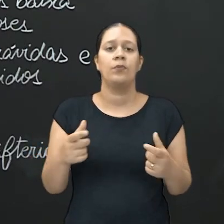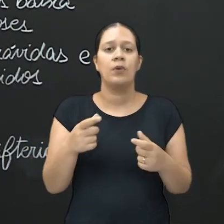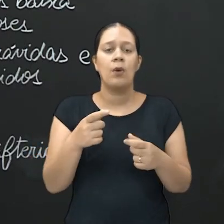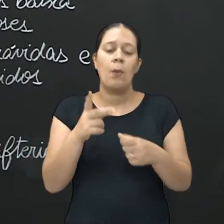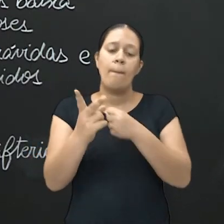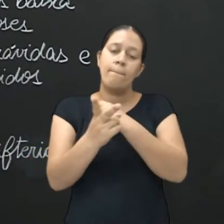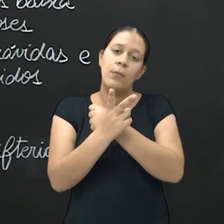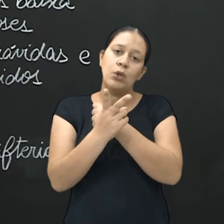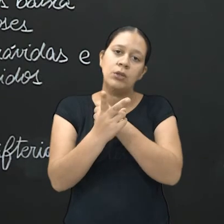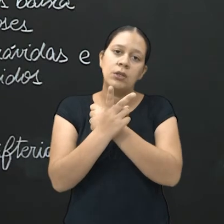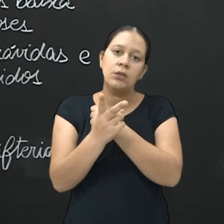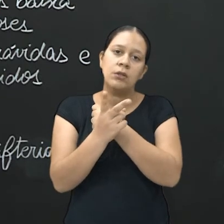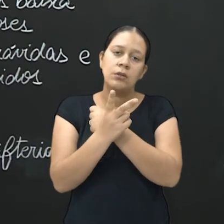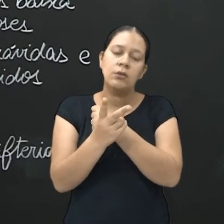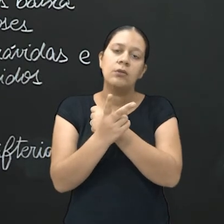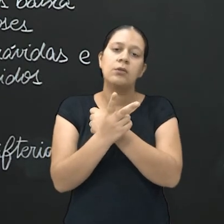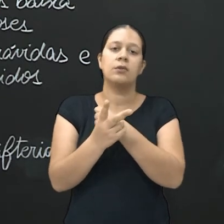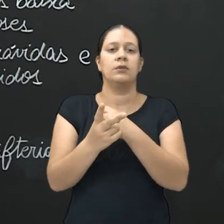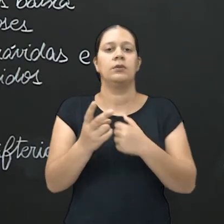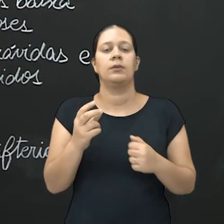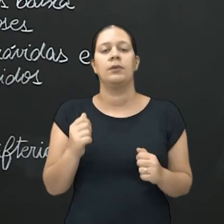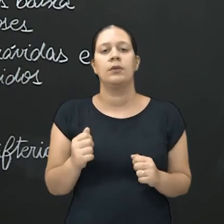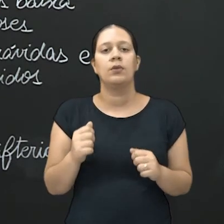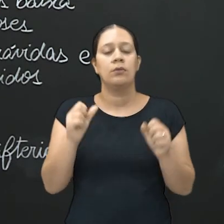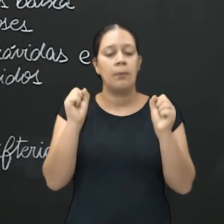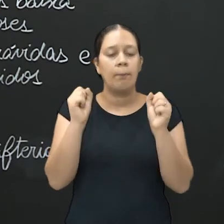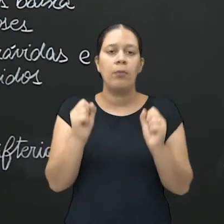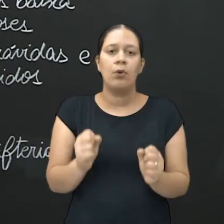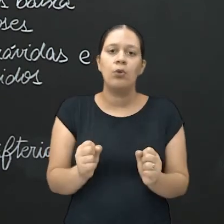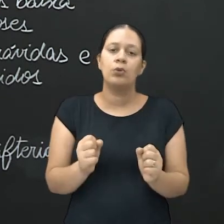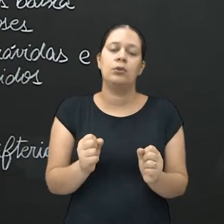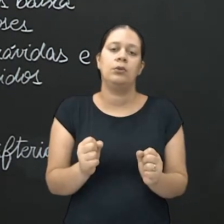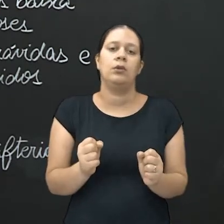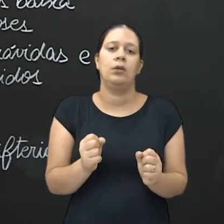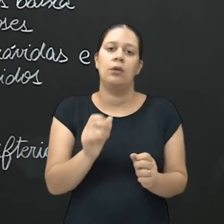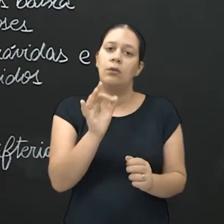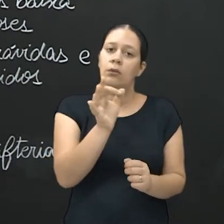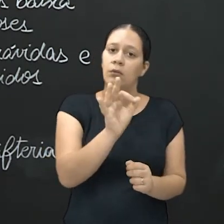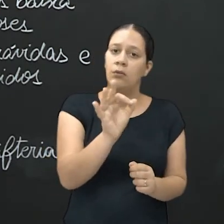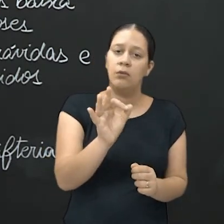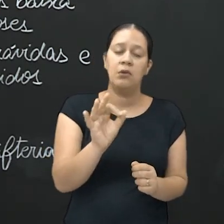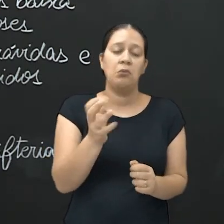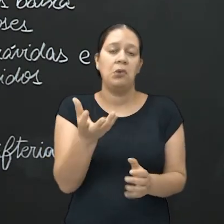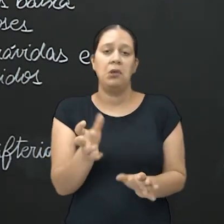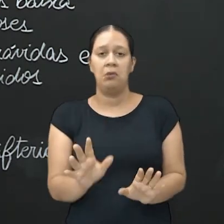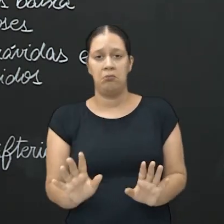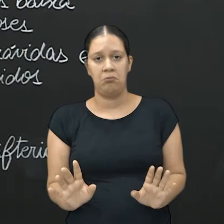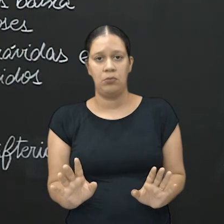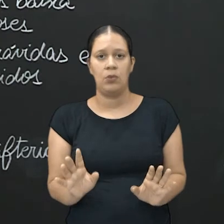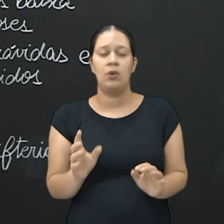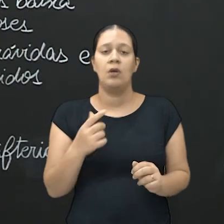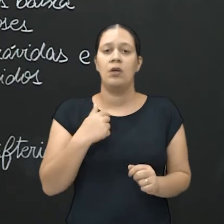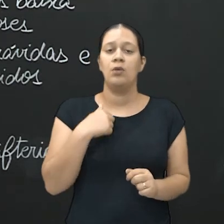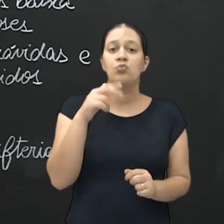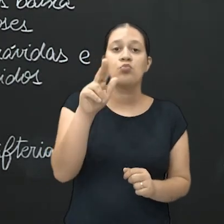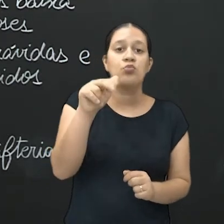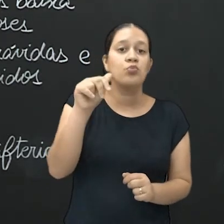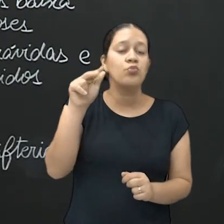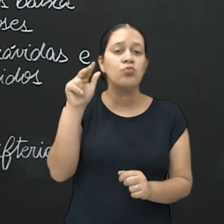uma proteção para aquele que, porventura, pode não tomar. Você pode ser aquele que fala assim, olha, eu nunca tomei